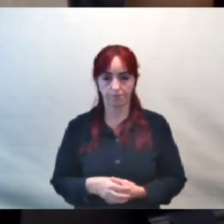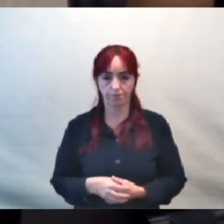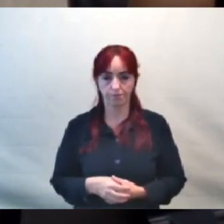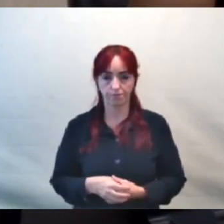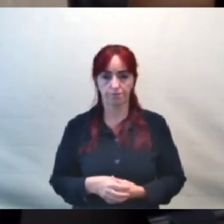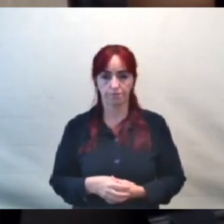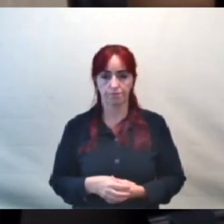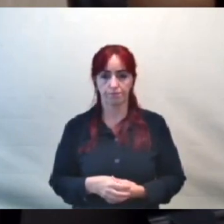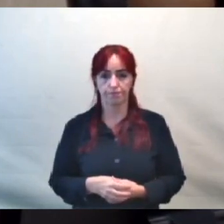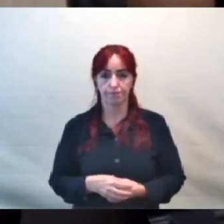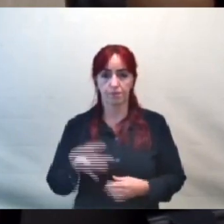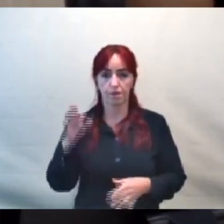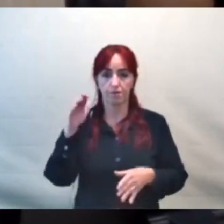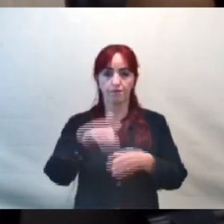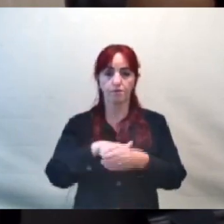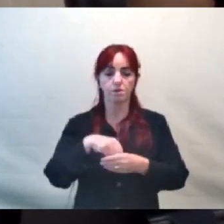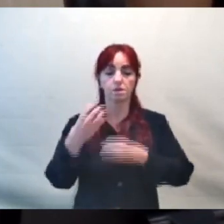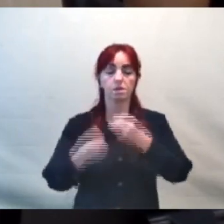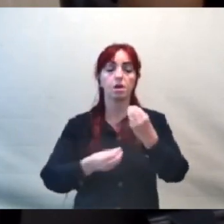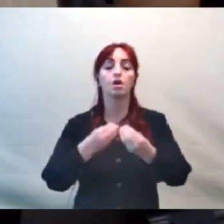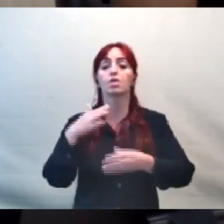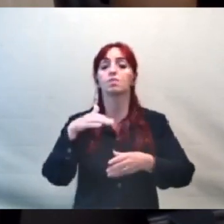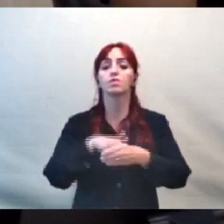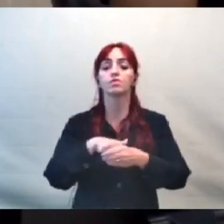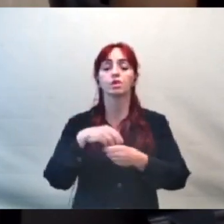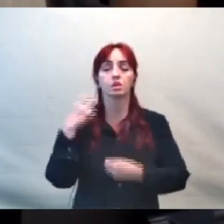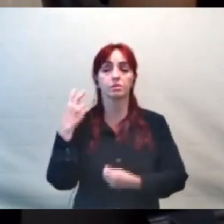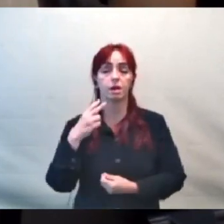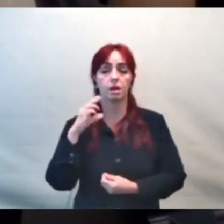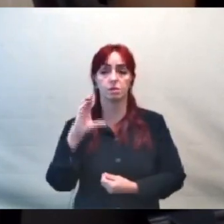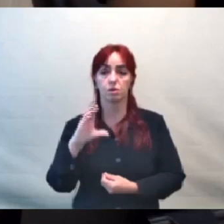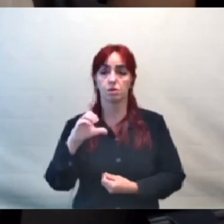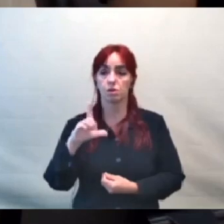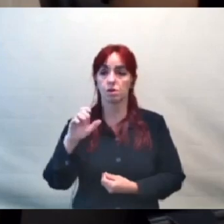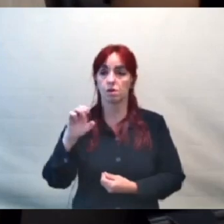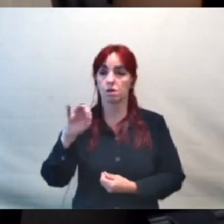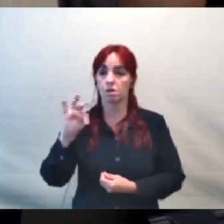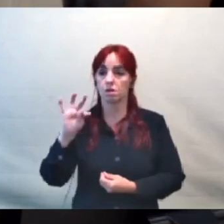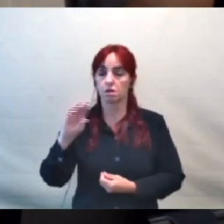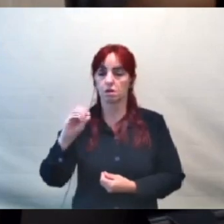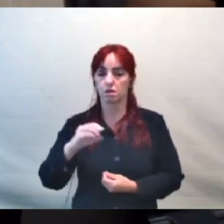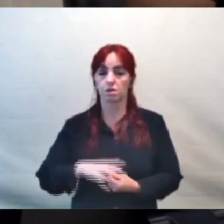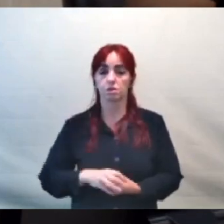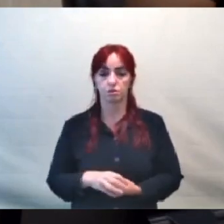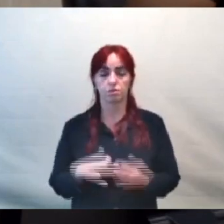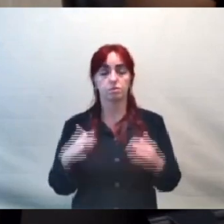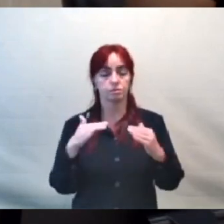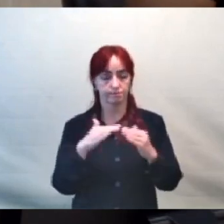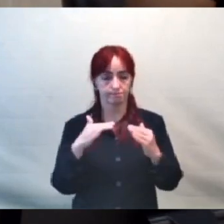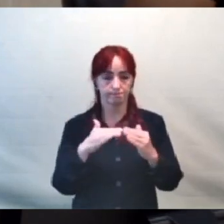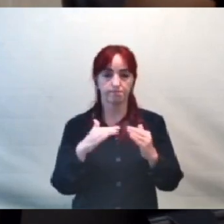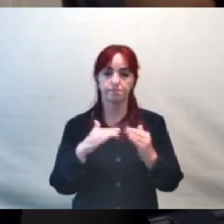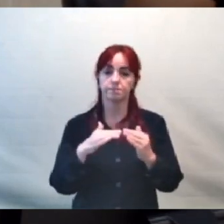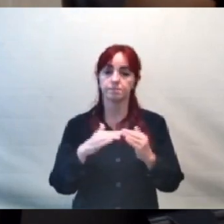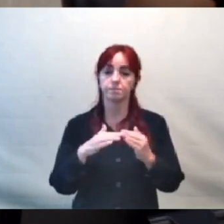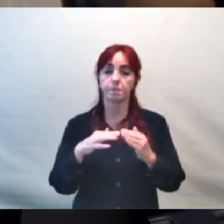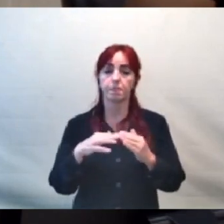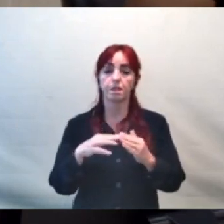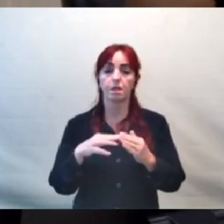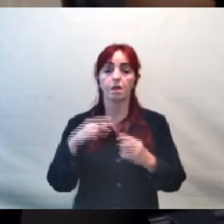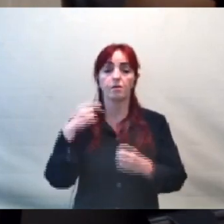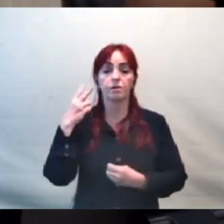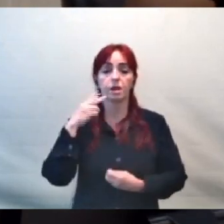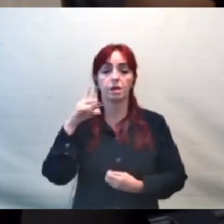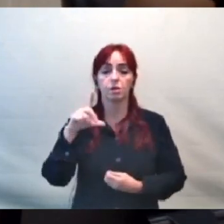Em votação. Como vota o vereador Cleito Xavier? De acordo com o parecer da vereadora Loide. Como vota a vereadora Loide Gonçalves? Com